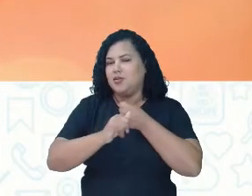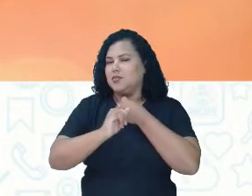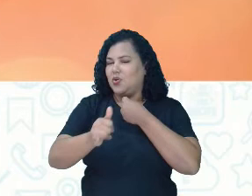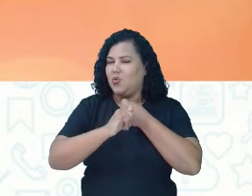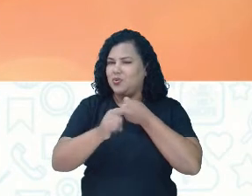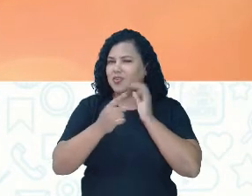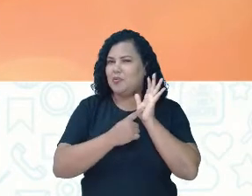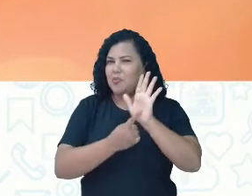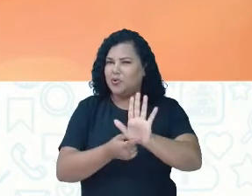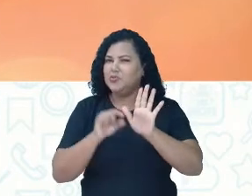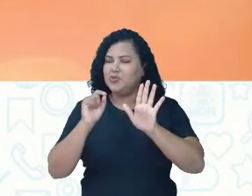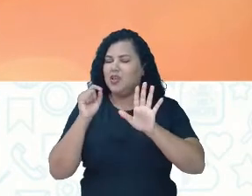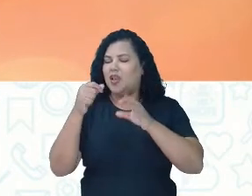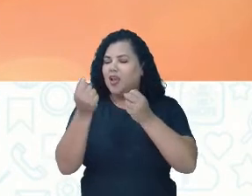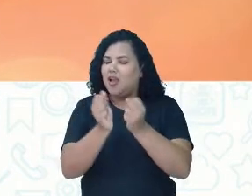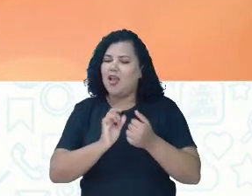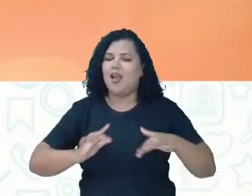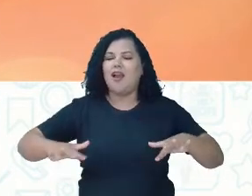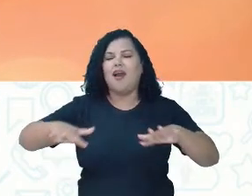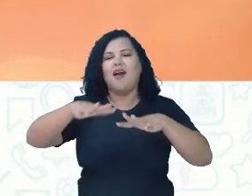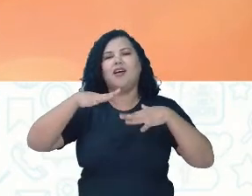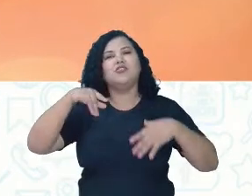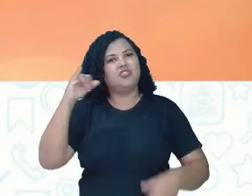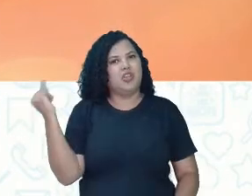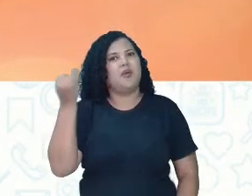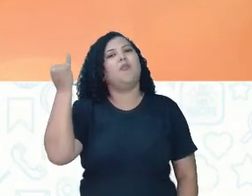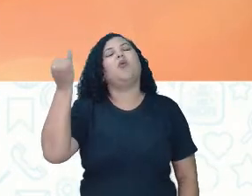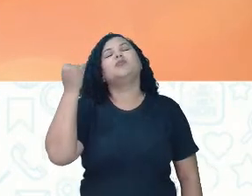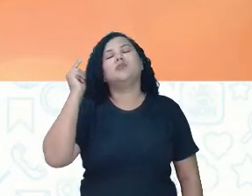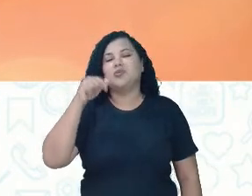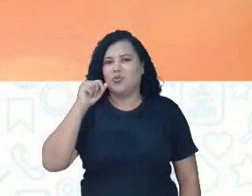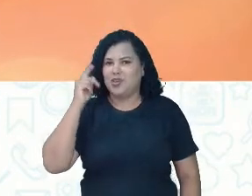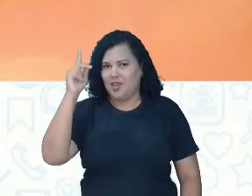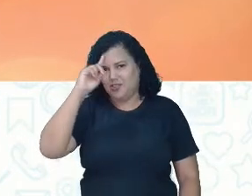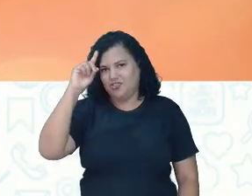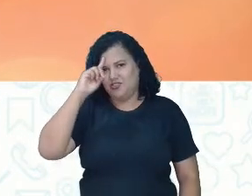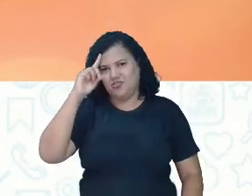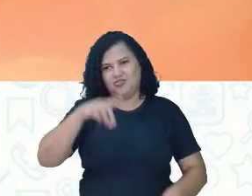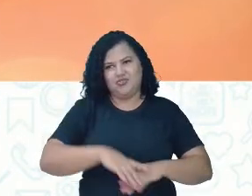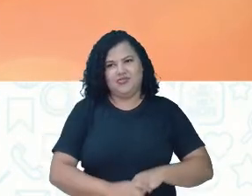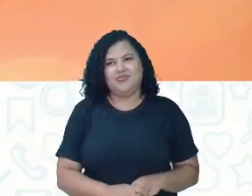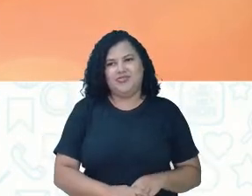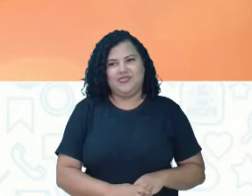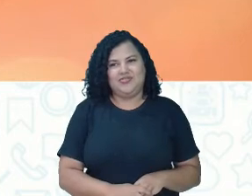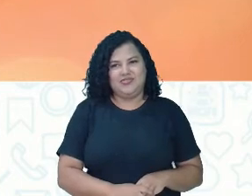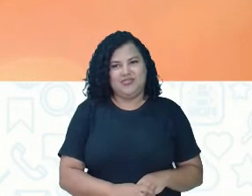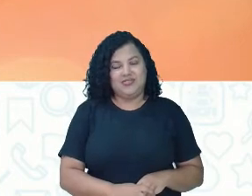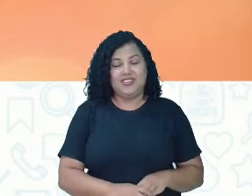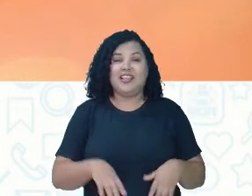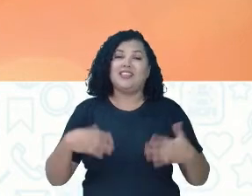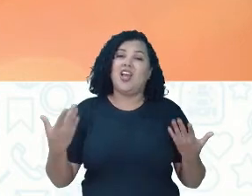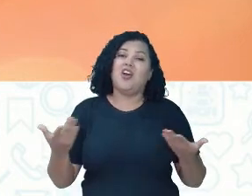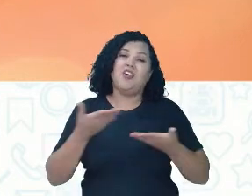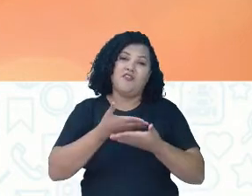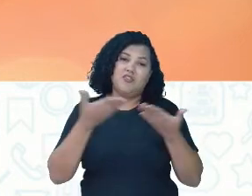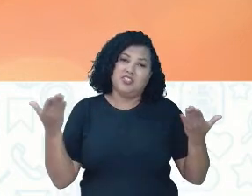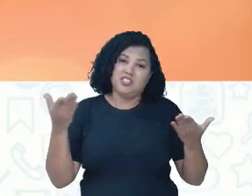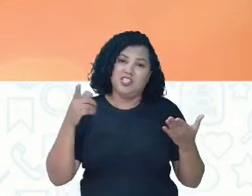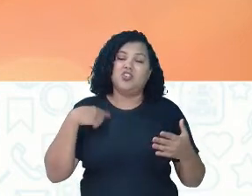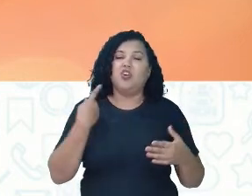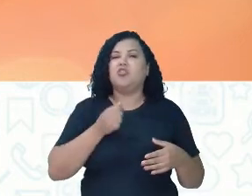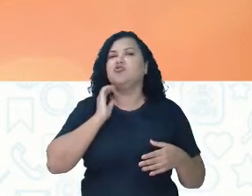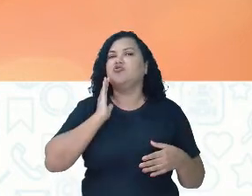para tentar dar ares de importância para o que acontece com a gente todos os dias, tá certo? E agora a gente já fez um